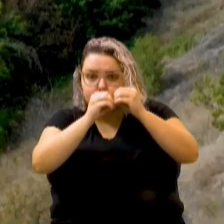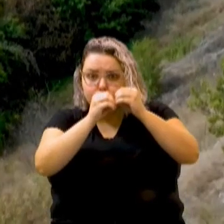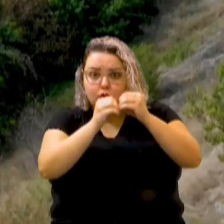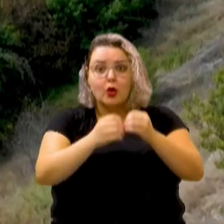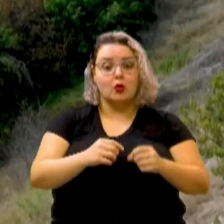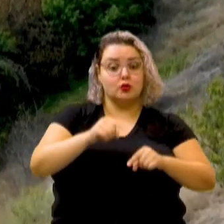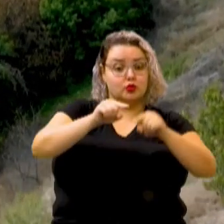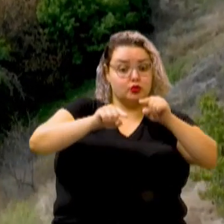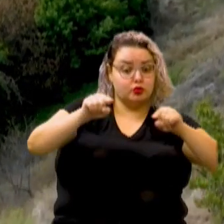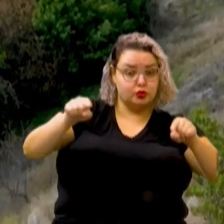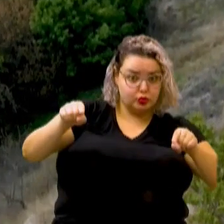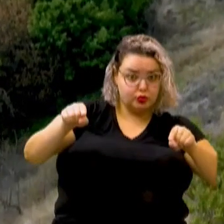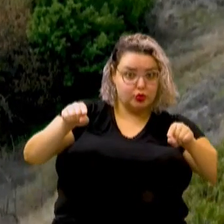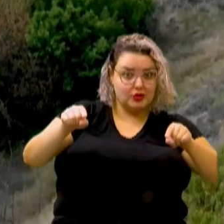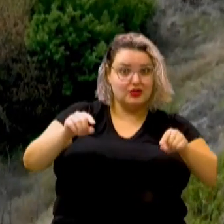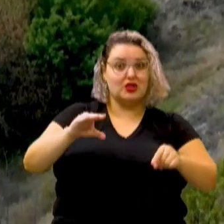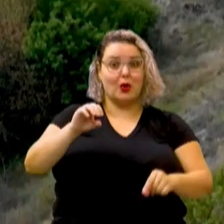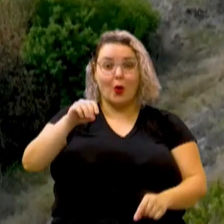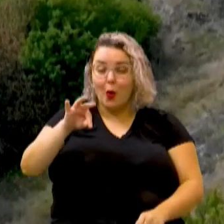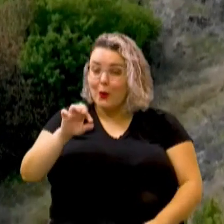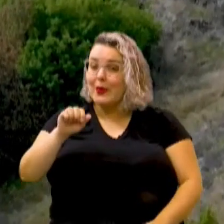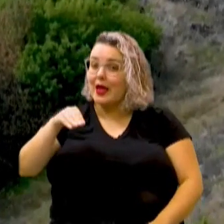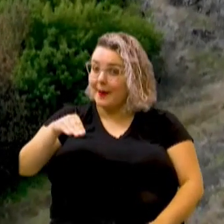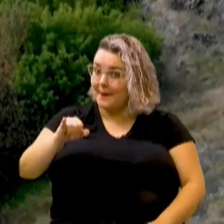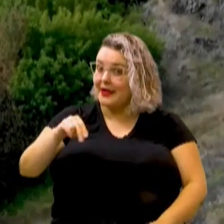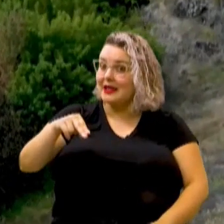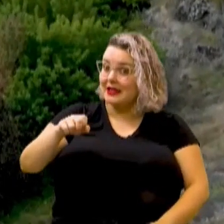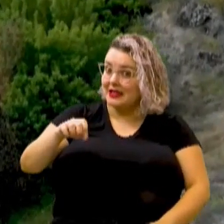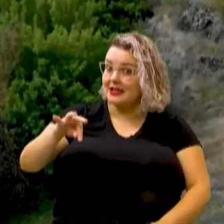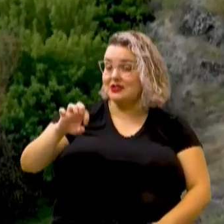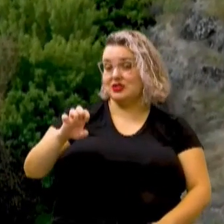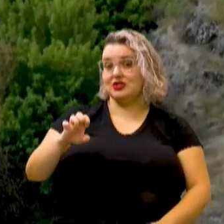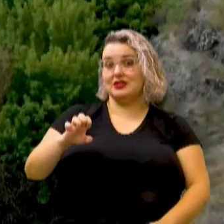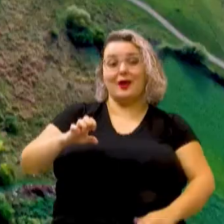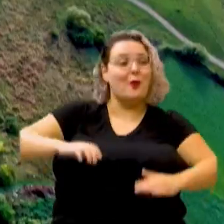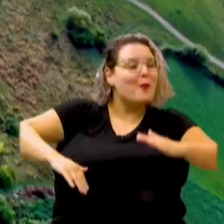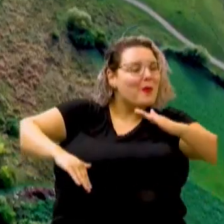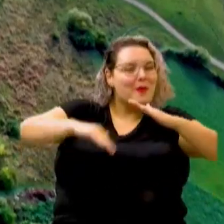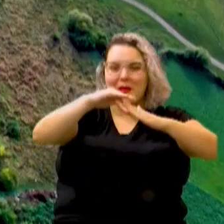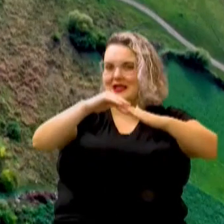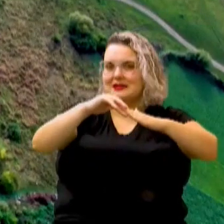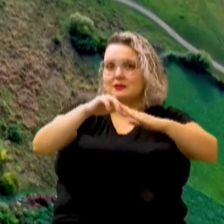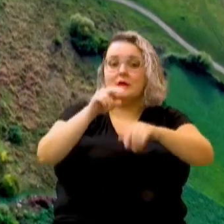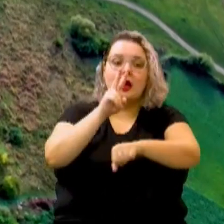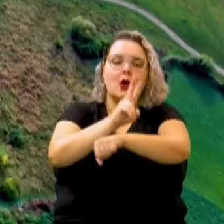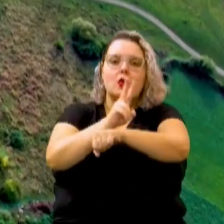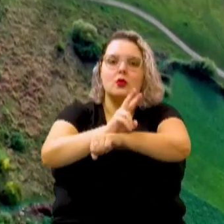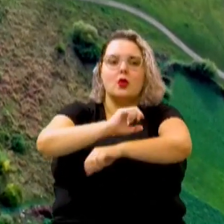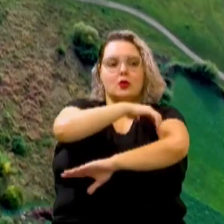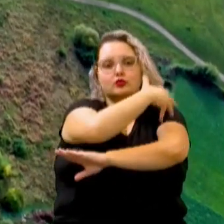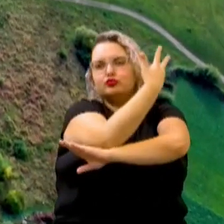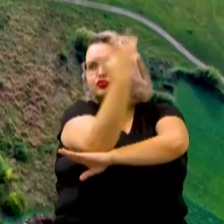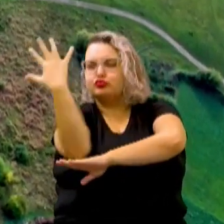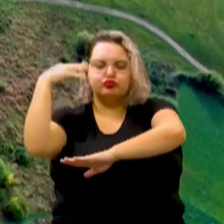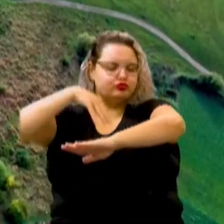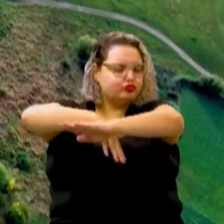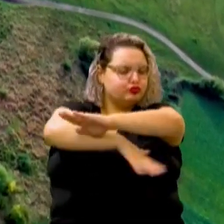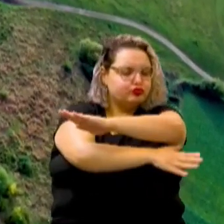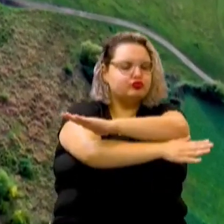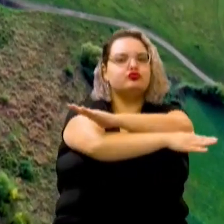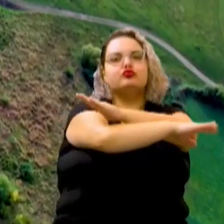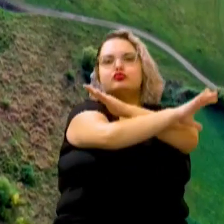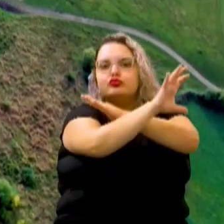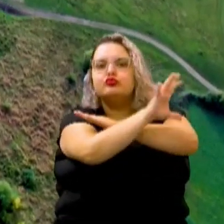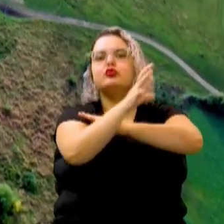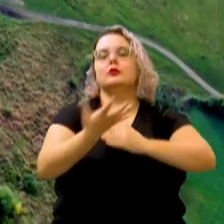desses contaminantes são superiores aos limites máximos que garantiriam a proteção do ecossistema aquático e,